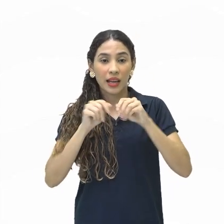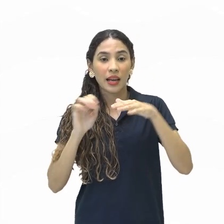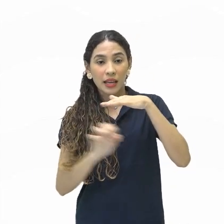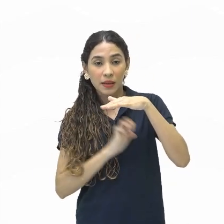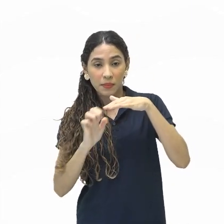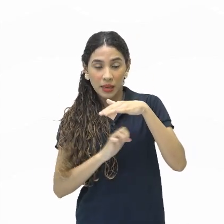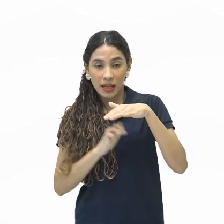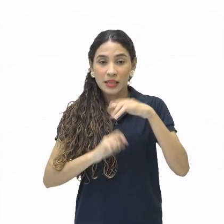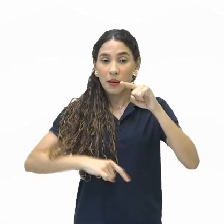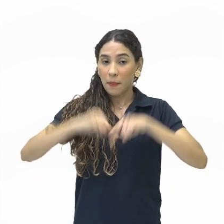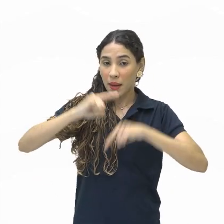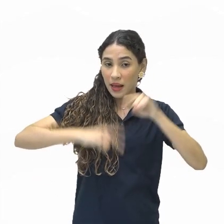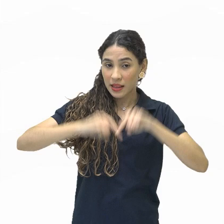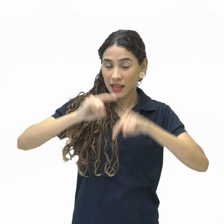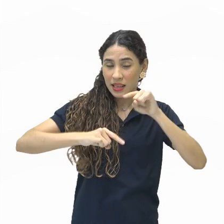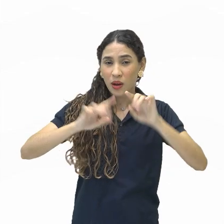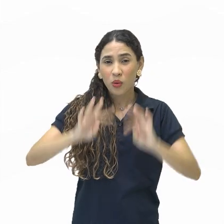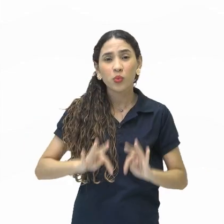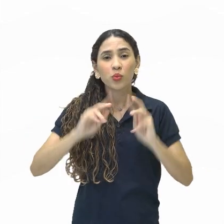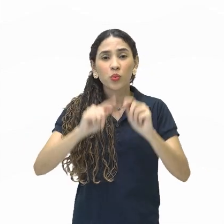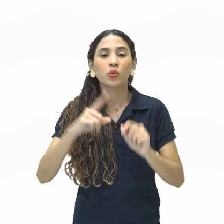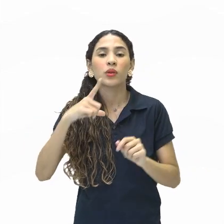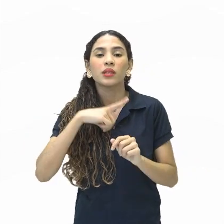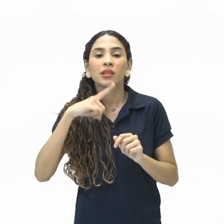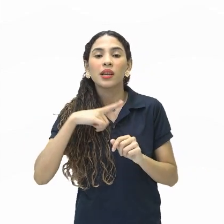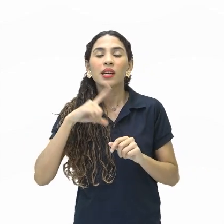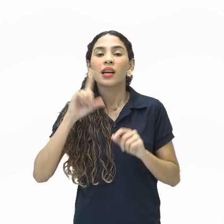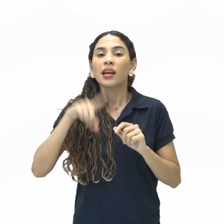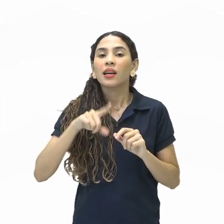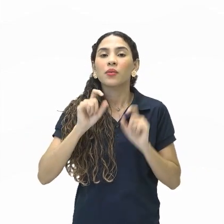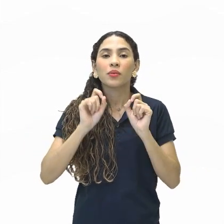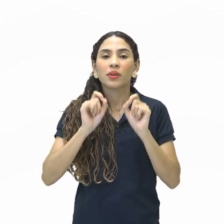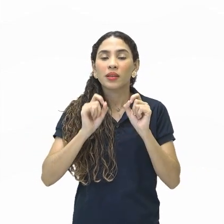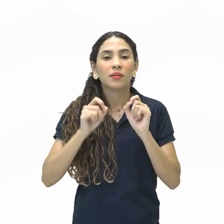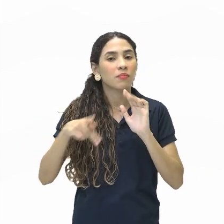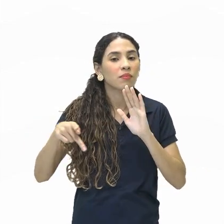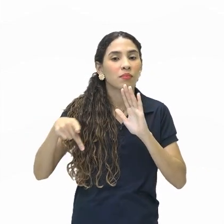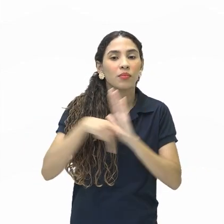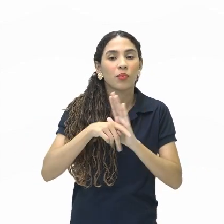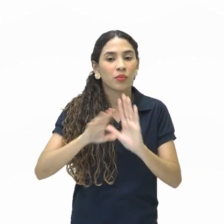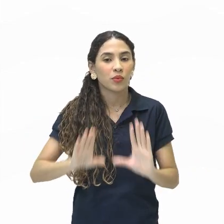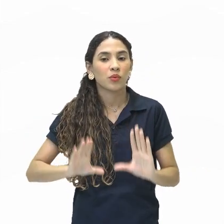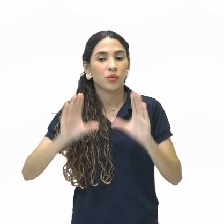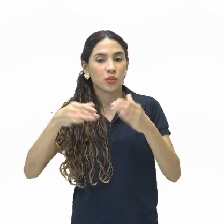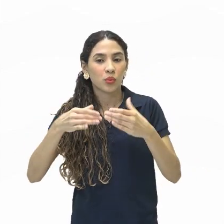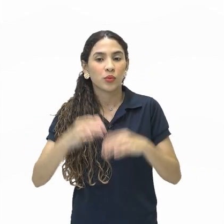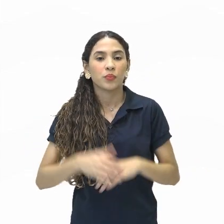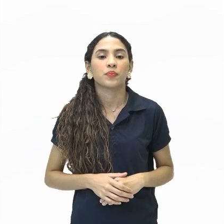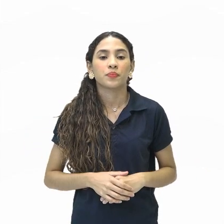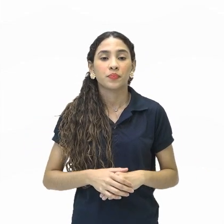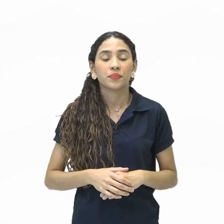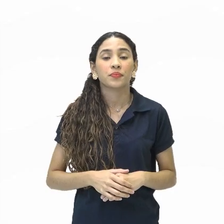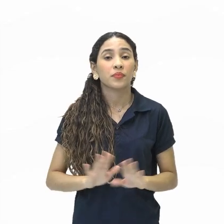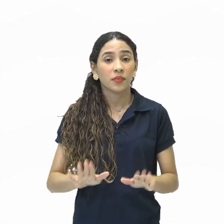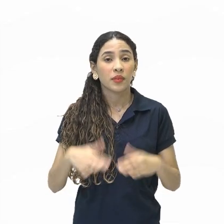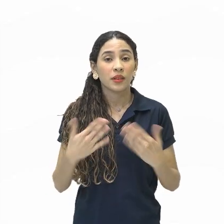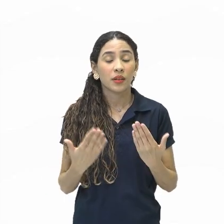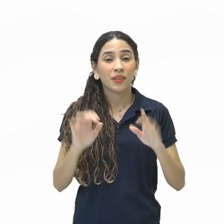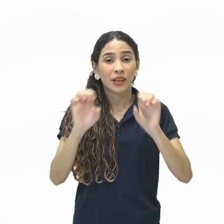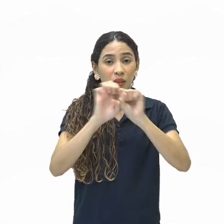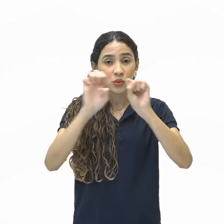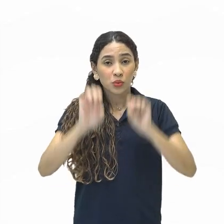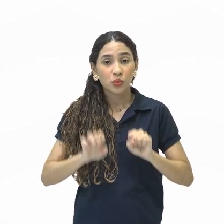empresas, máquinas, tudo que existe, né, é propriedade coletiva. Então, essa